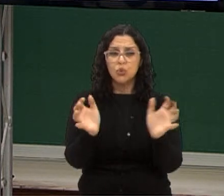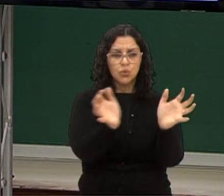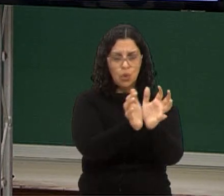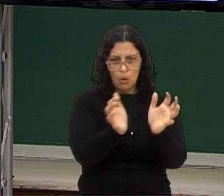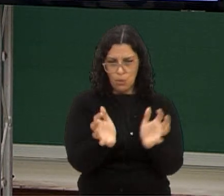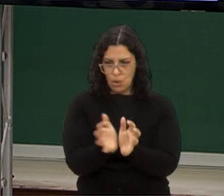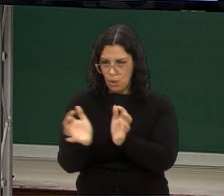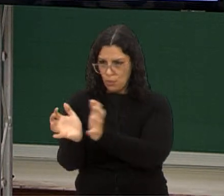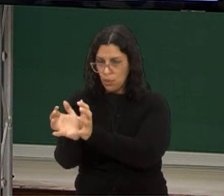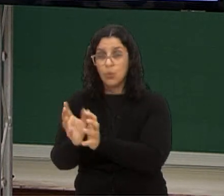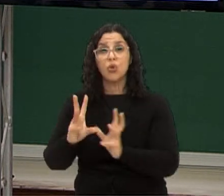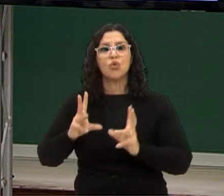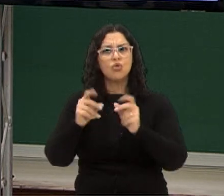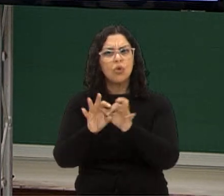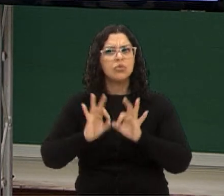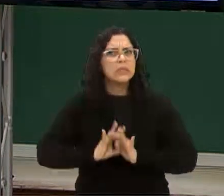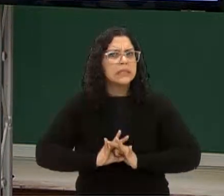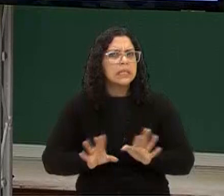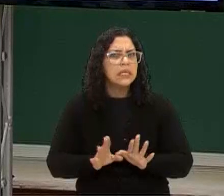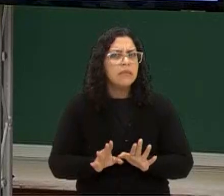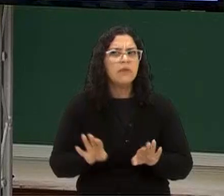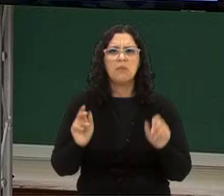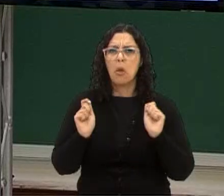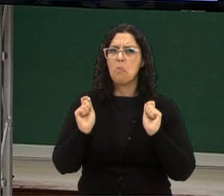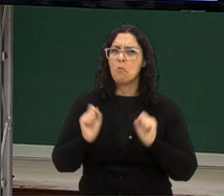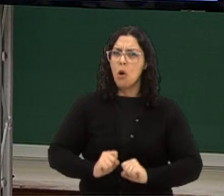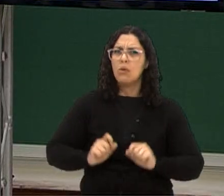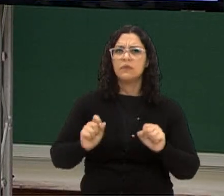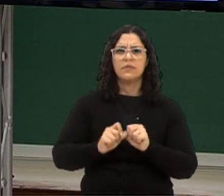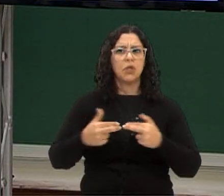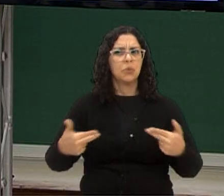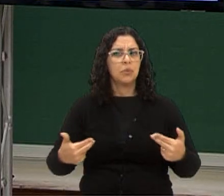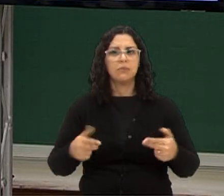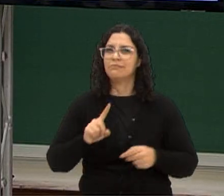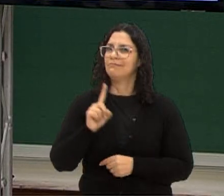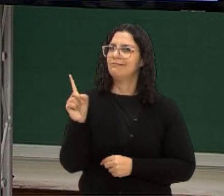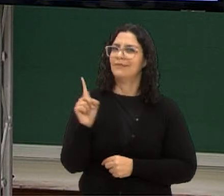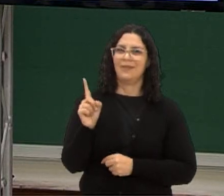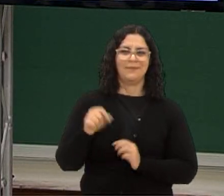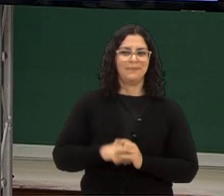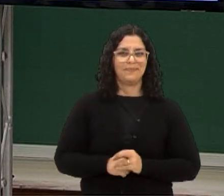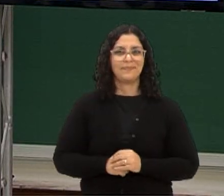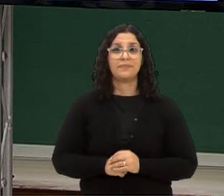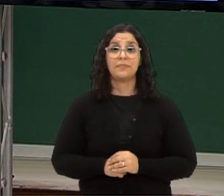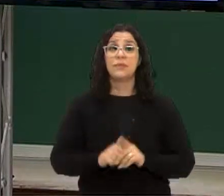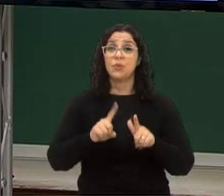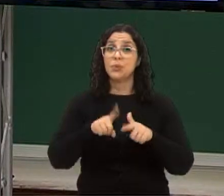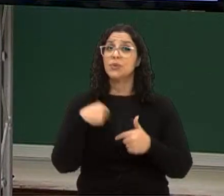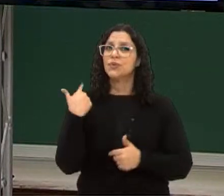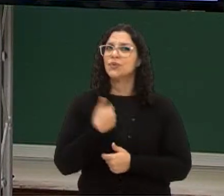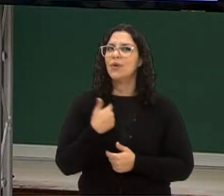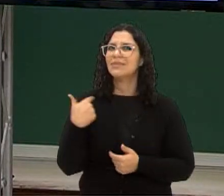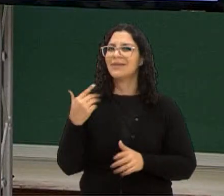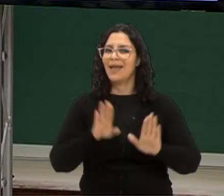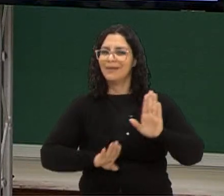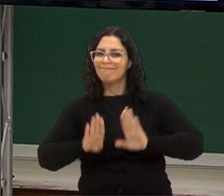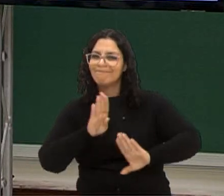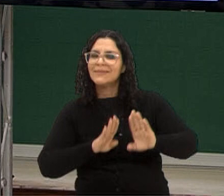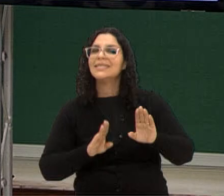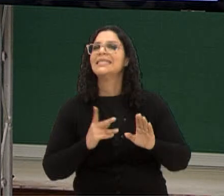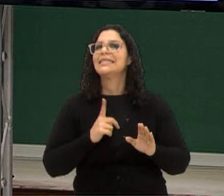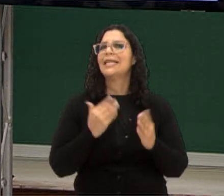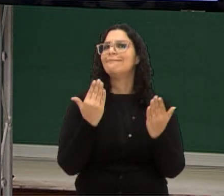grupos sociais tinham voz e vez nesse Brasil, certo? Então, a nossa independência precisa